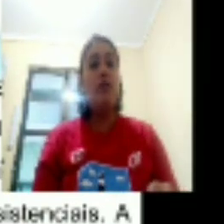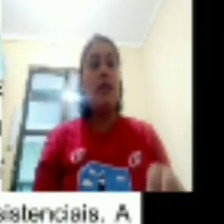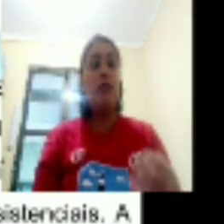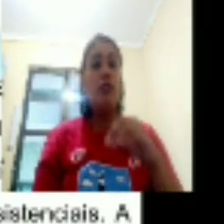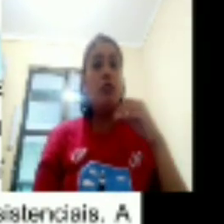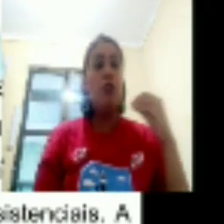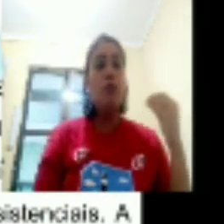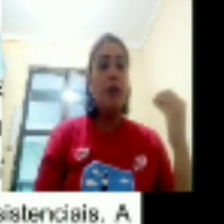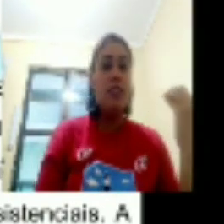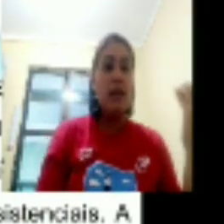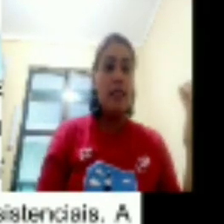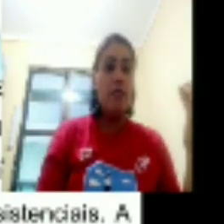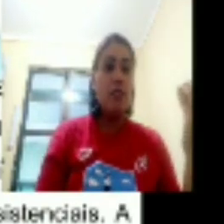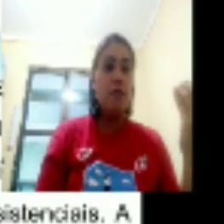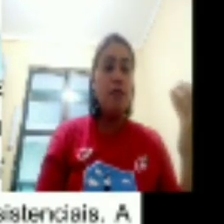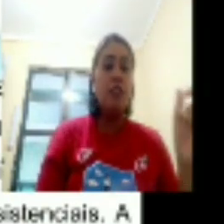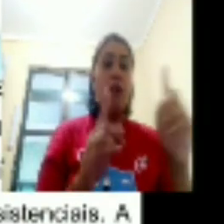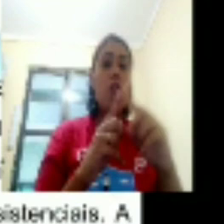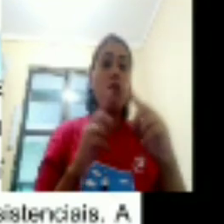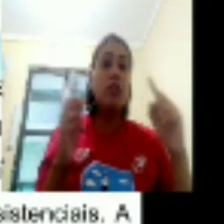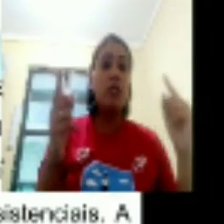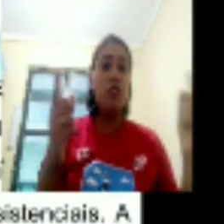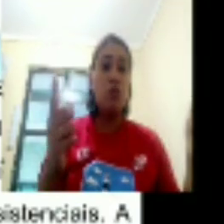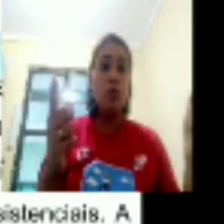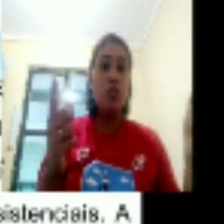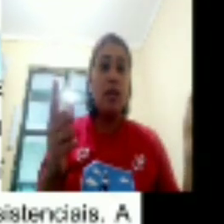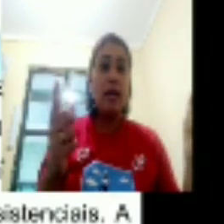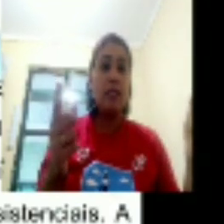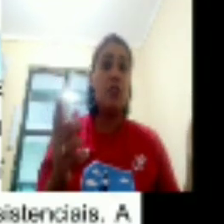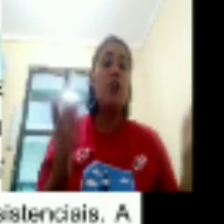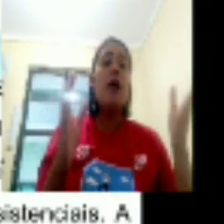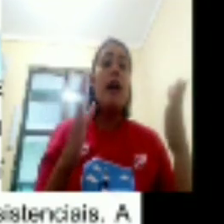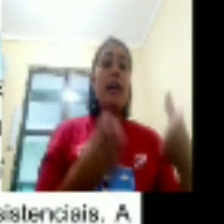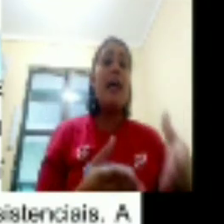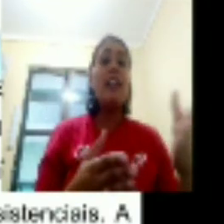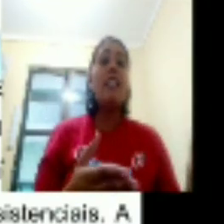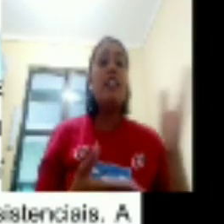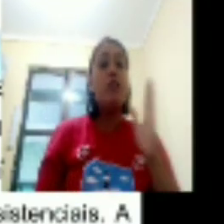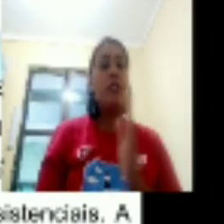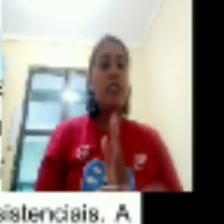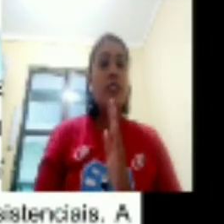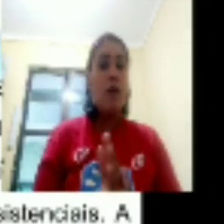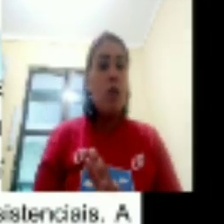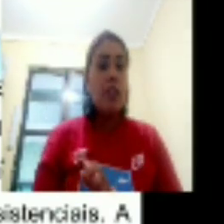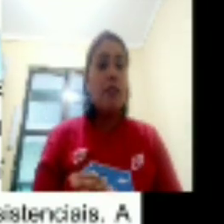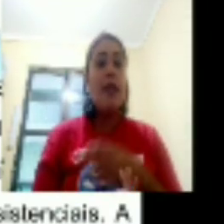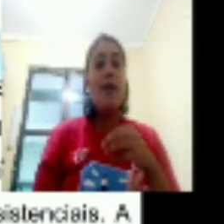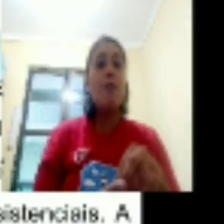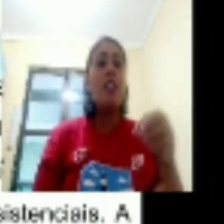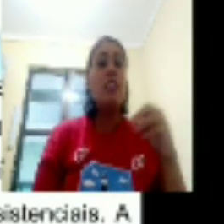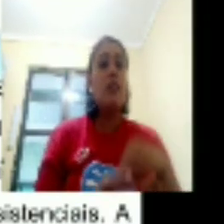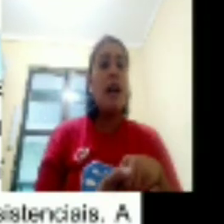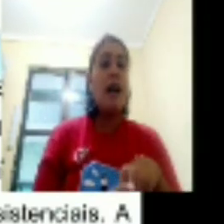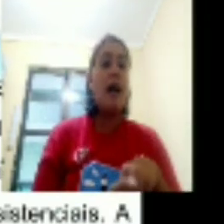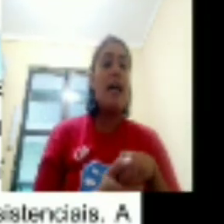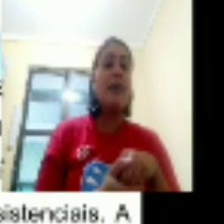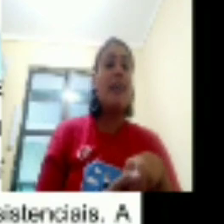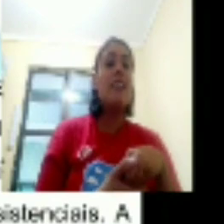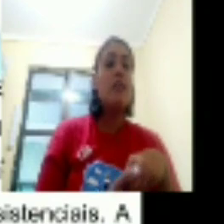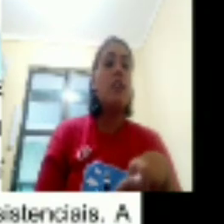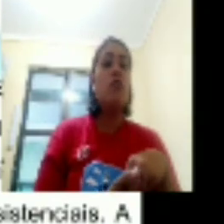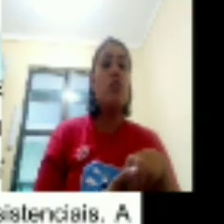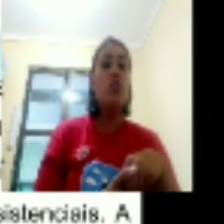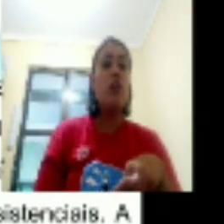Retrata o resultado de todo o processo desenvolvido ao longo dessas 2 décadas. E aí, em 88, realmente,